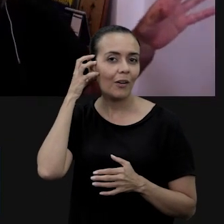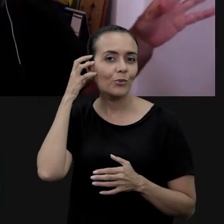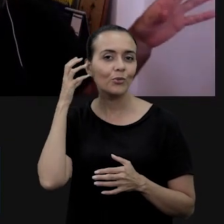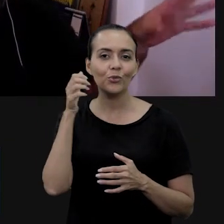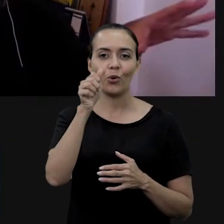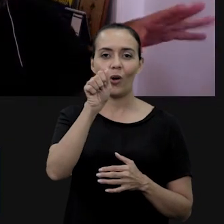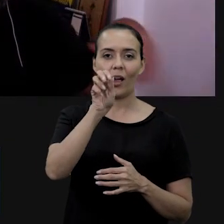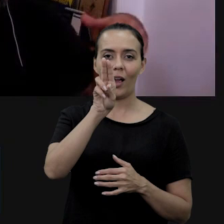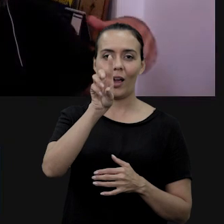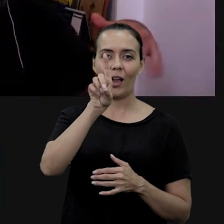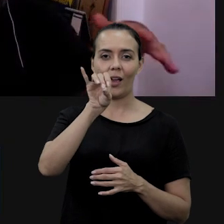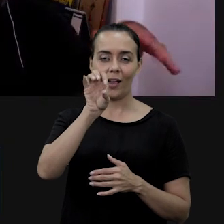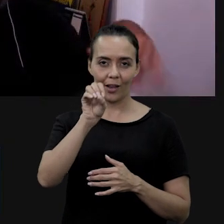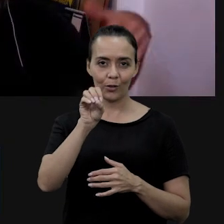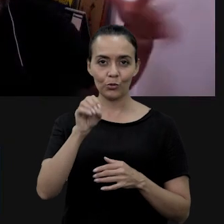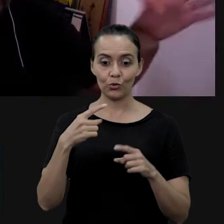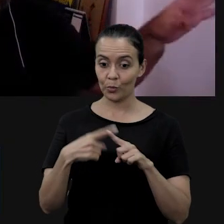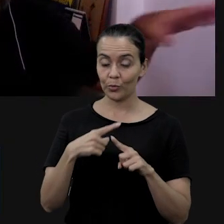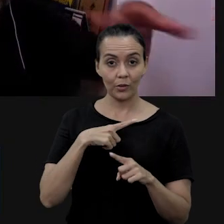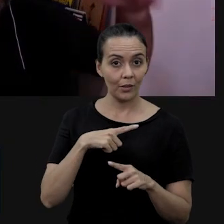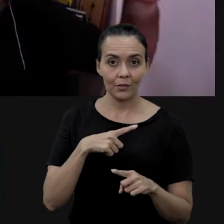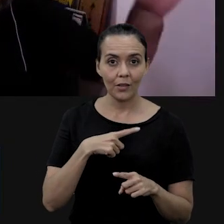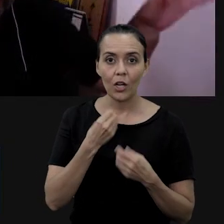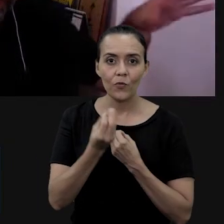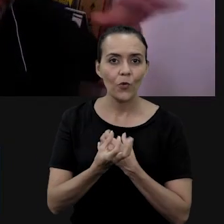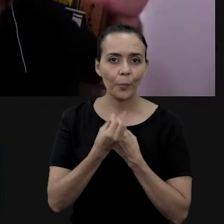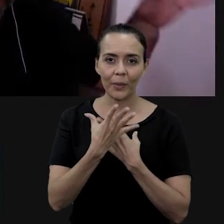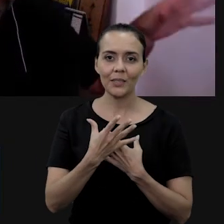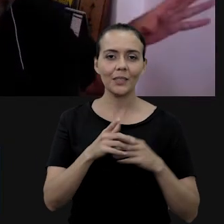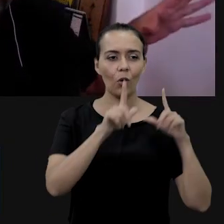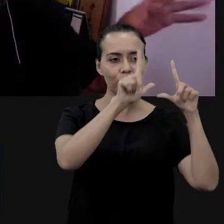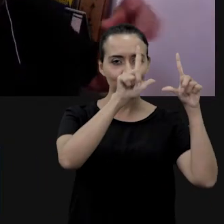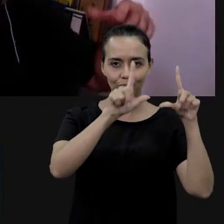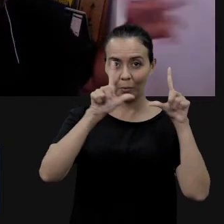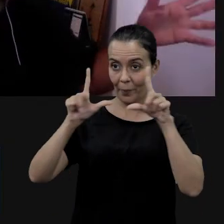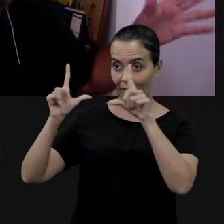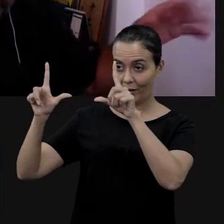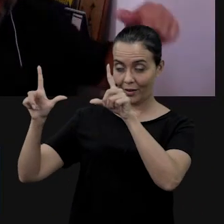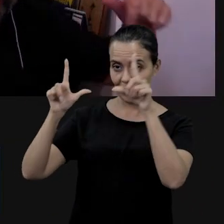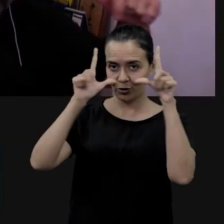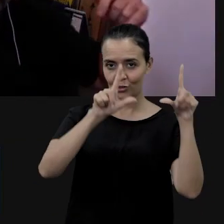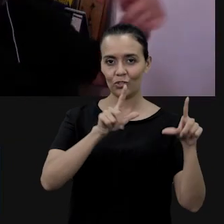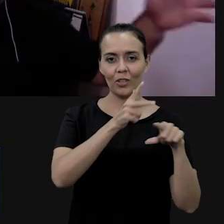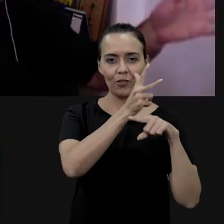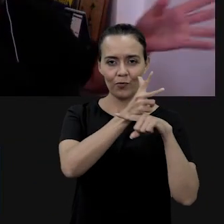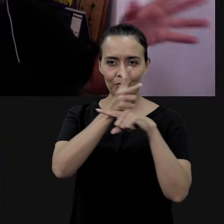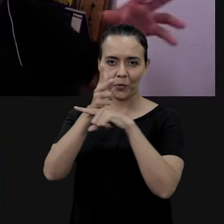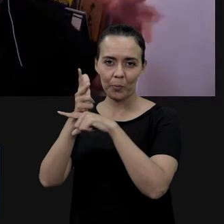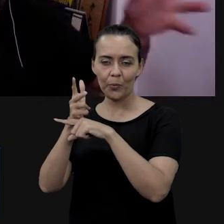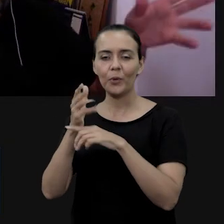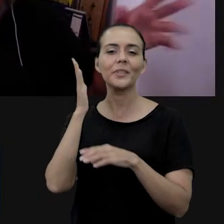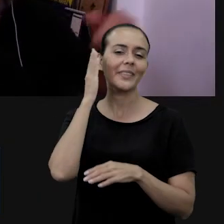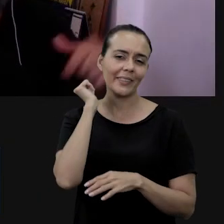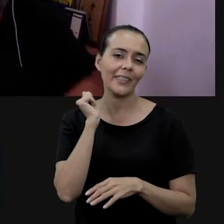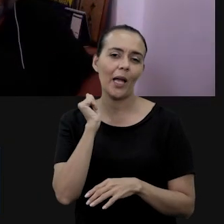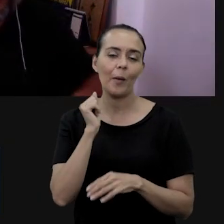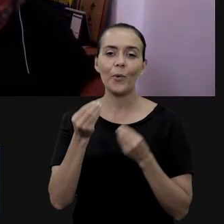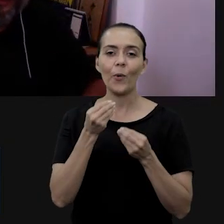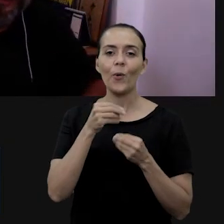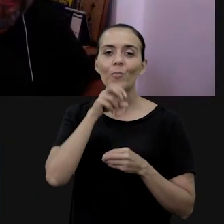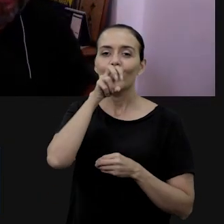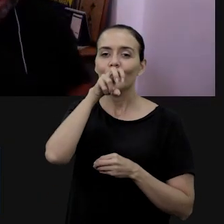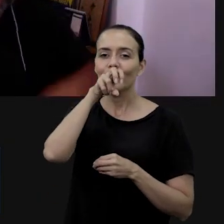porque existe já um banco todo de dados de imagem, né? A turma já filmou ali como é que